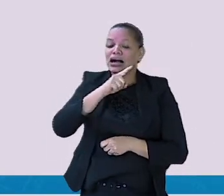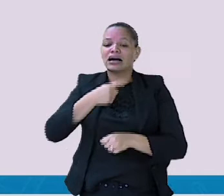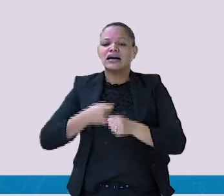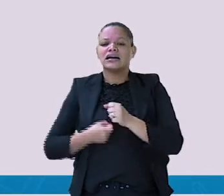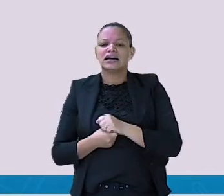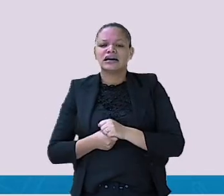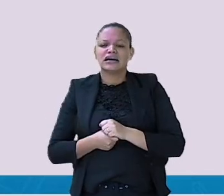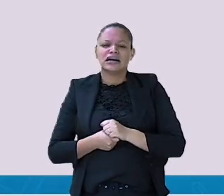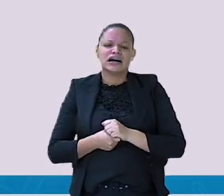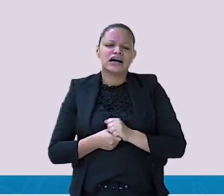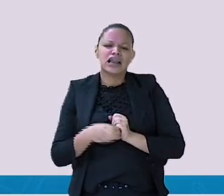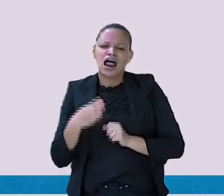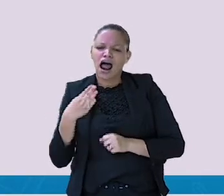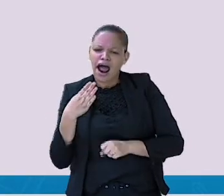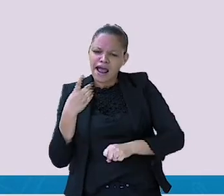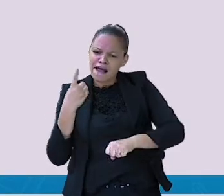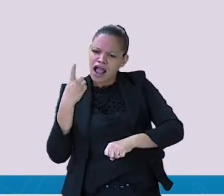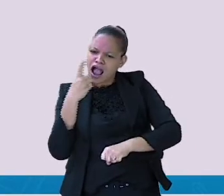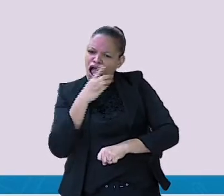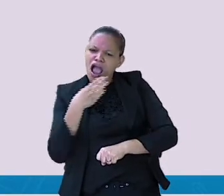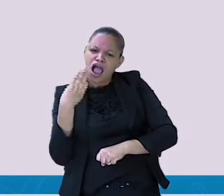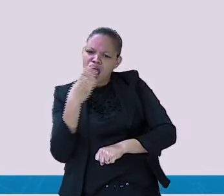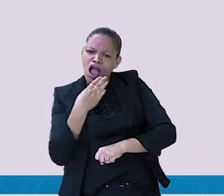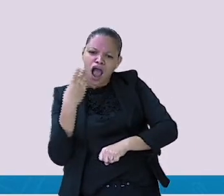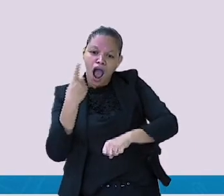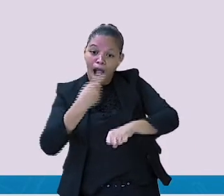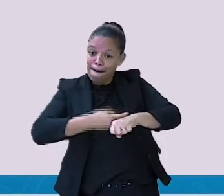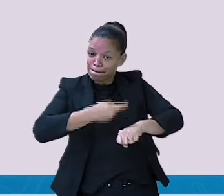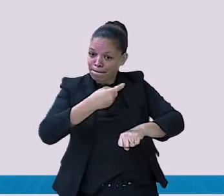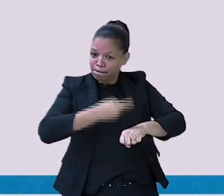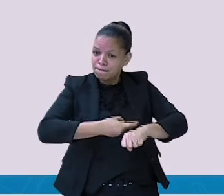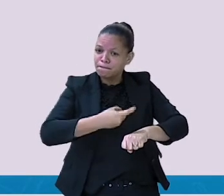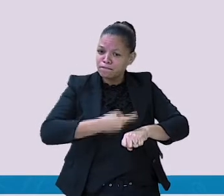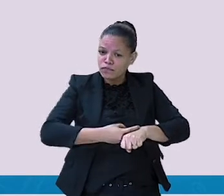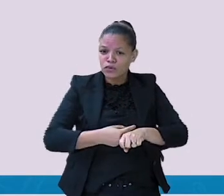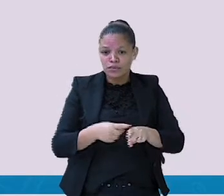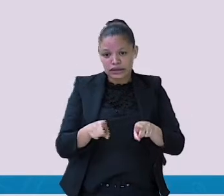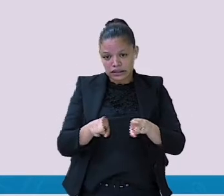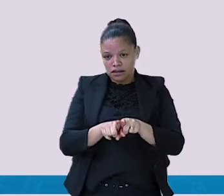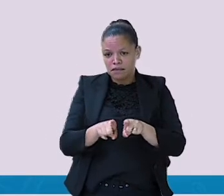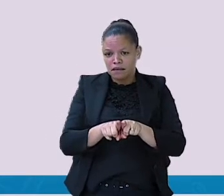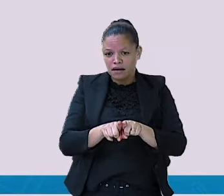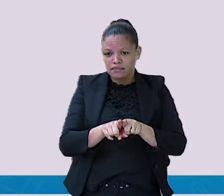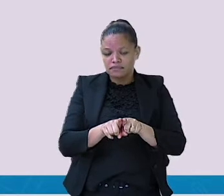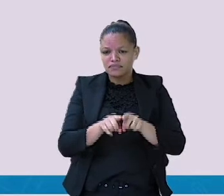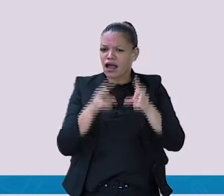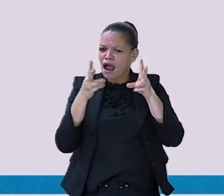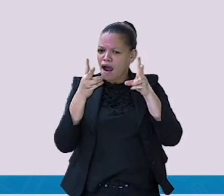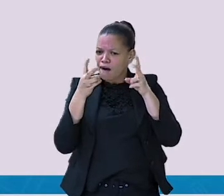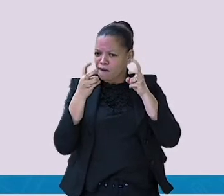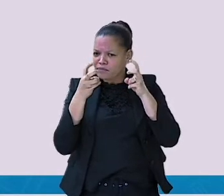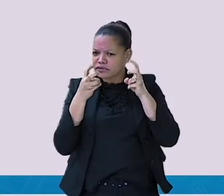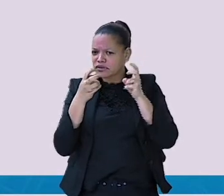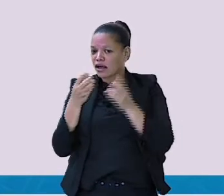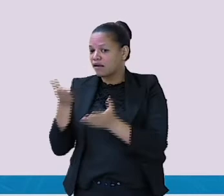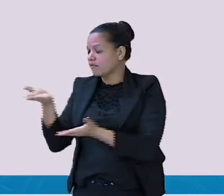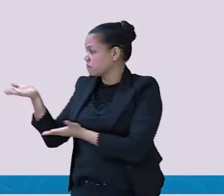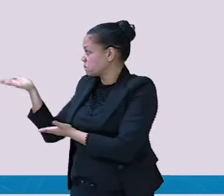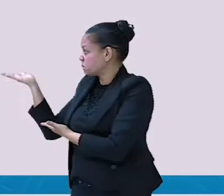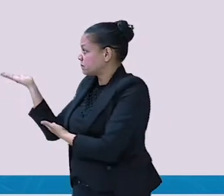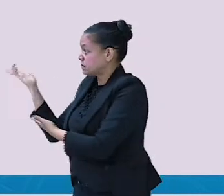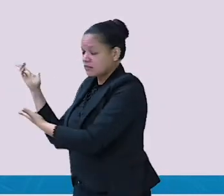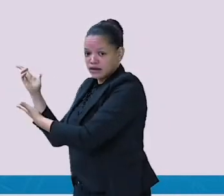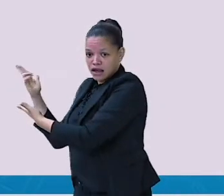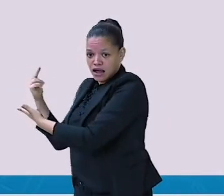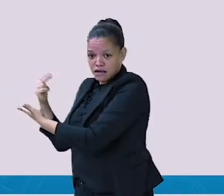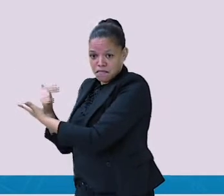a senzala para os escravizados. Nós vamos conseguir identificar melhor nessa imagem. Então nós temos aqui a casa grande. Quem